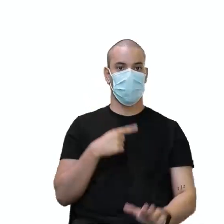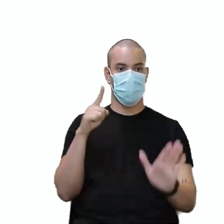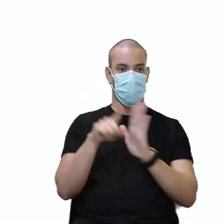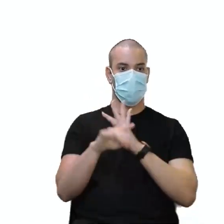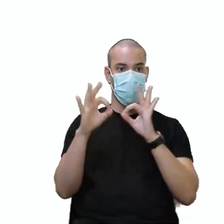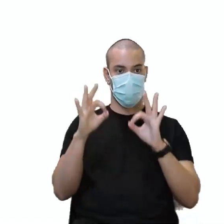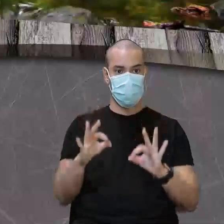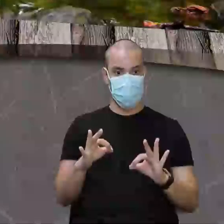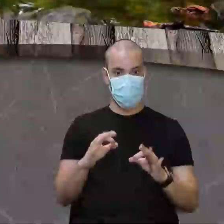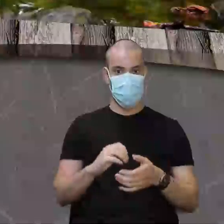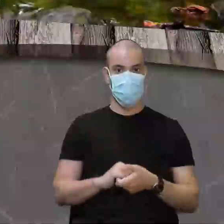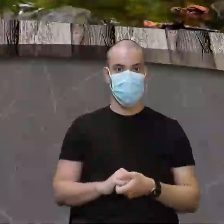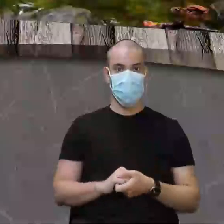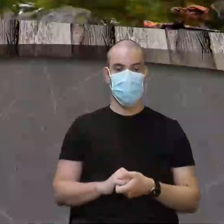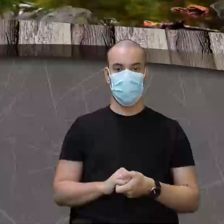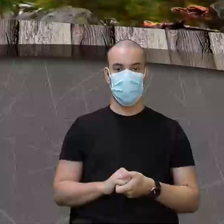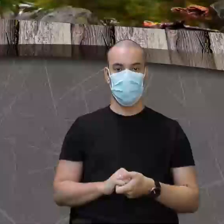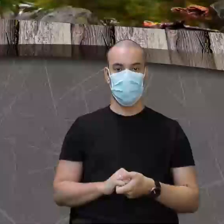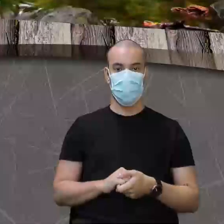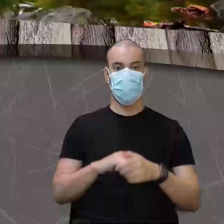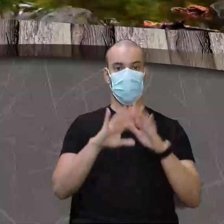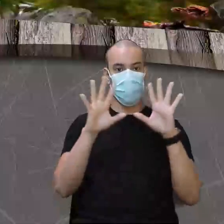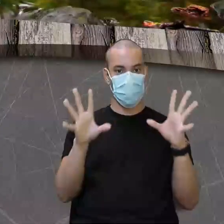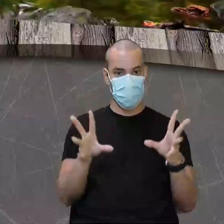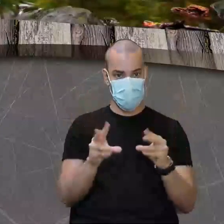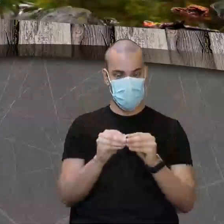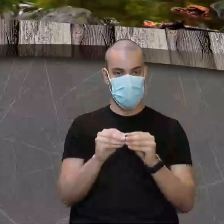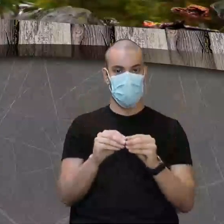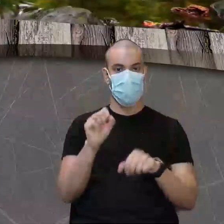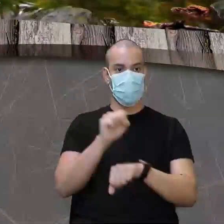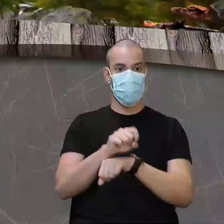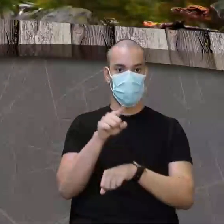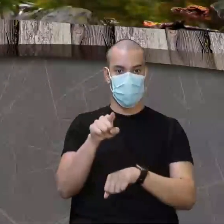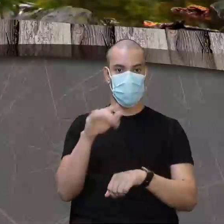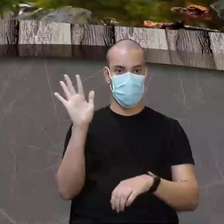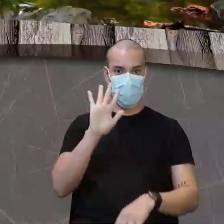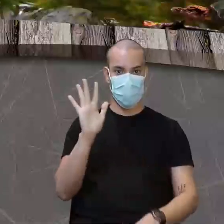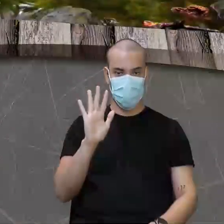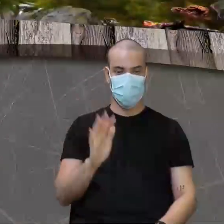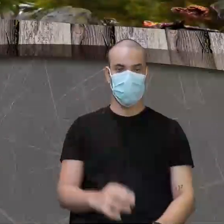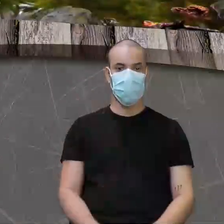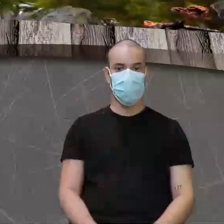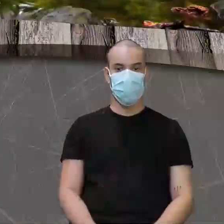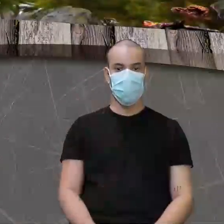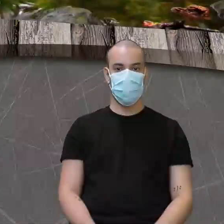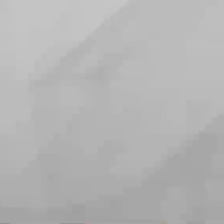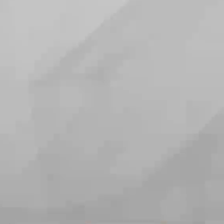correta. É isso aí, galera. Então a gente está encerrando por aqui e a gente aguarda para a próxima. Tchau!